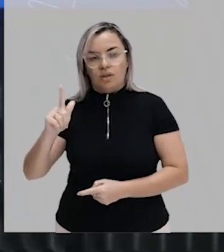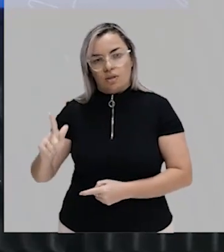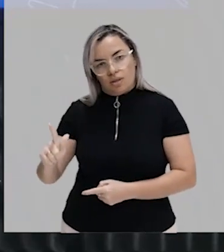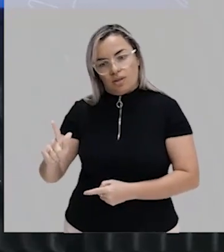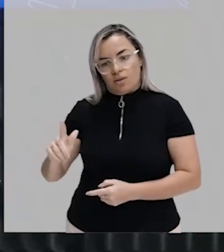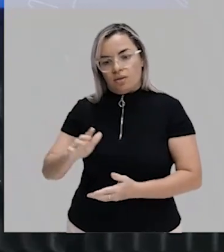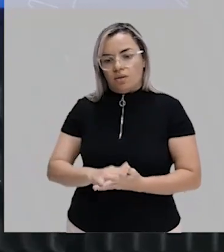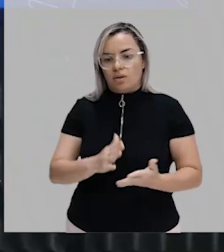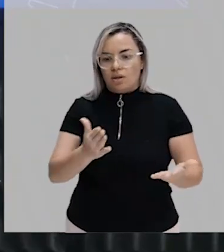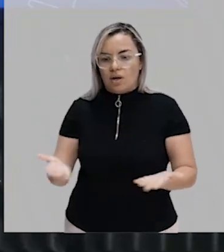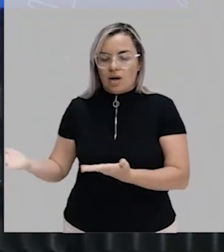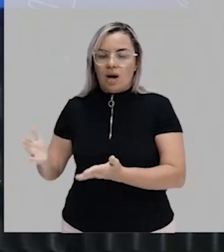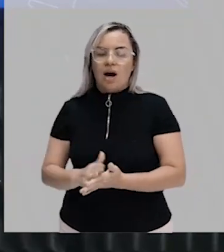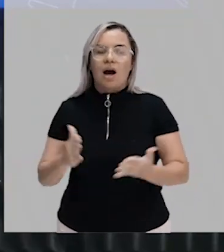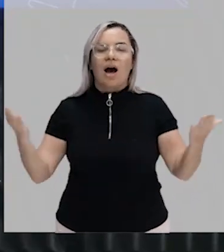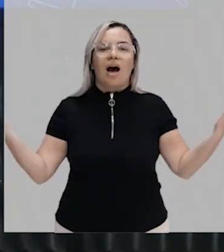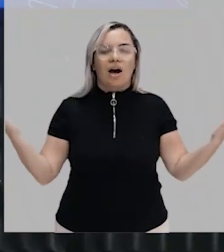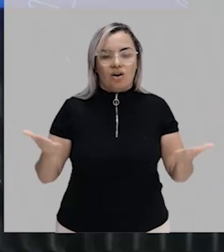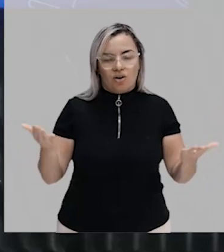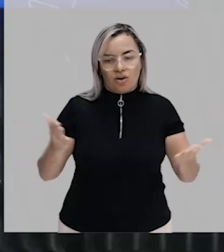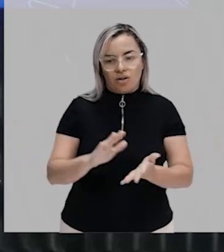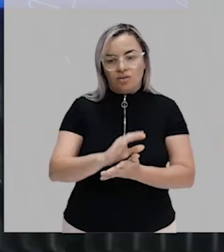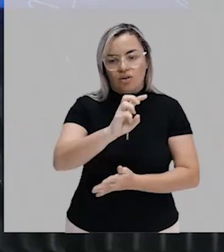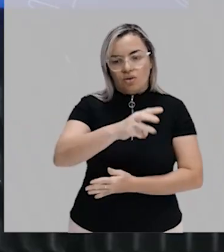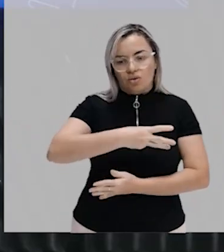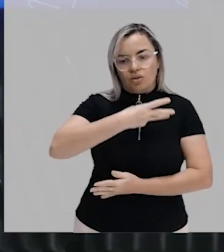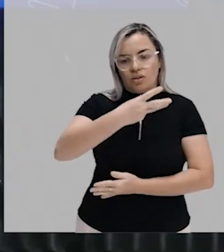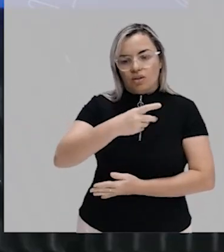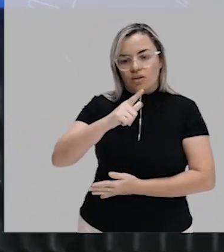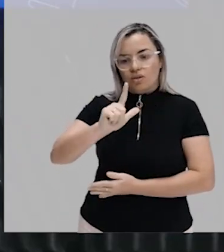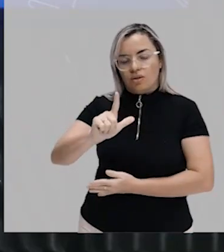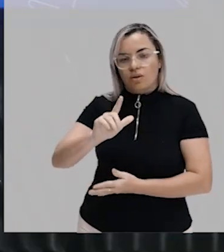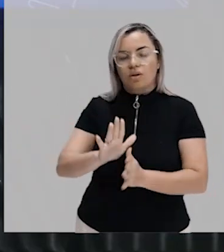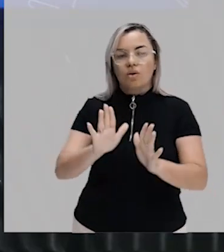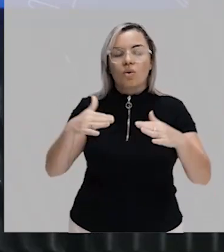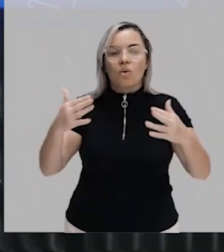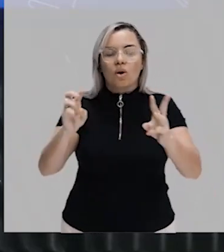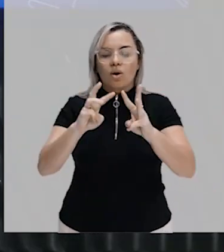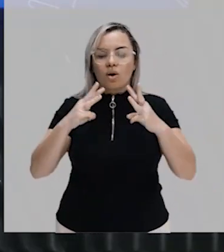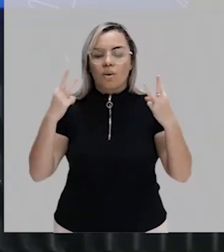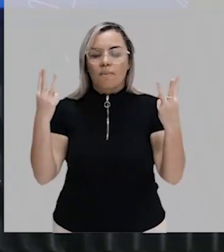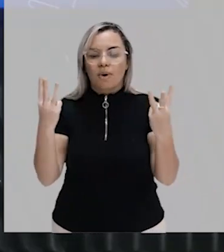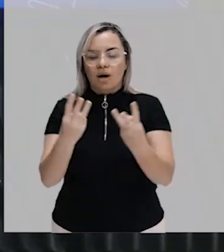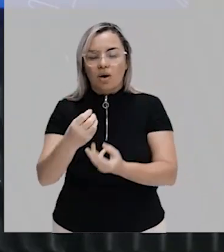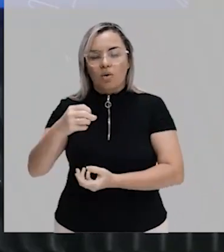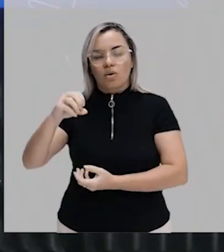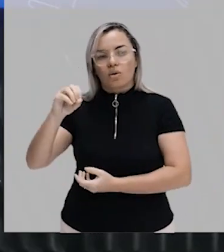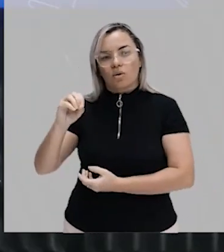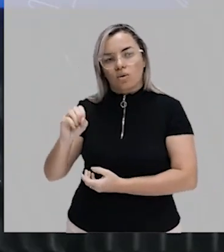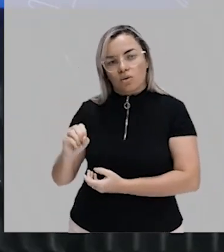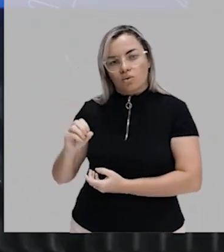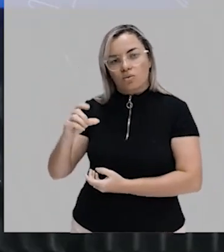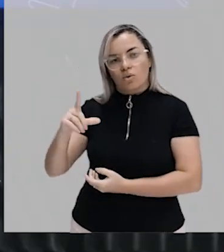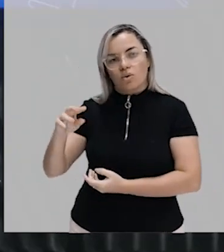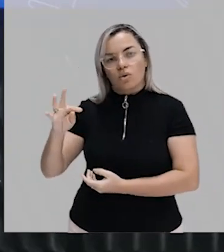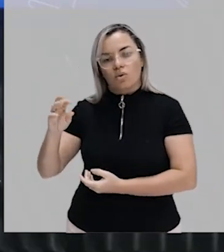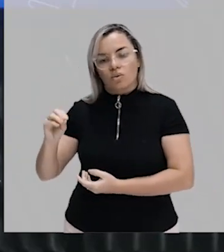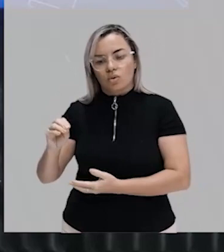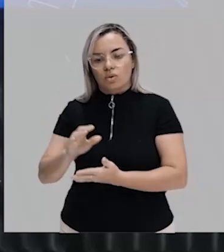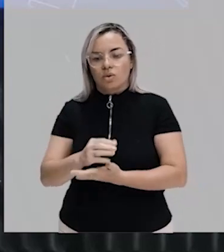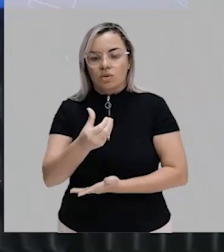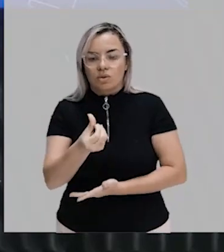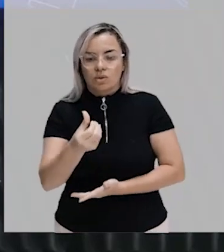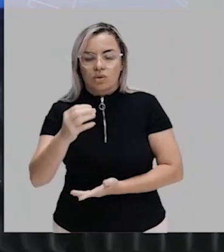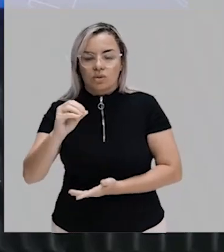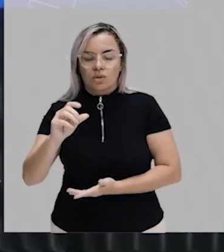agora 3 litros de solução. E a massa do soluto? 60 gramas. Então, eu tenho 60 gramas